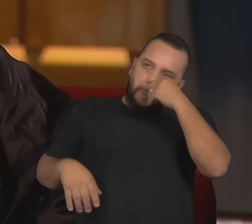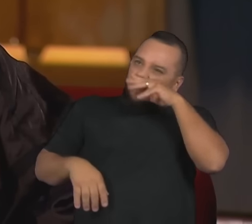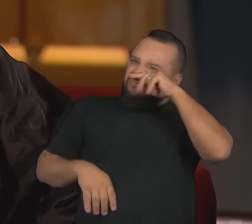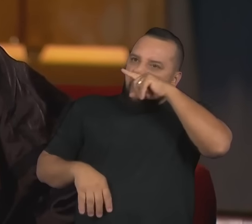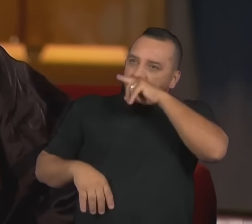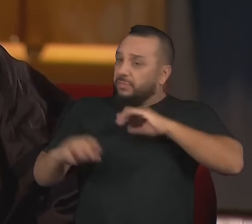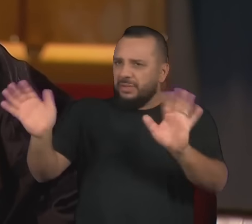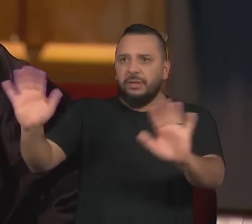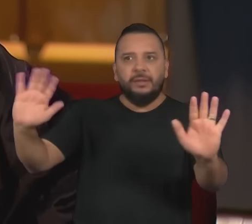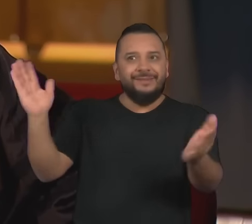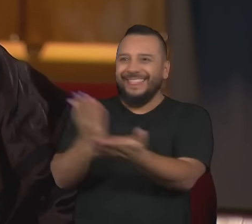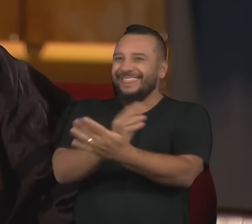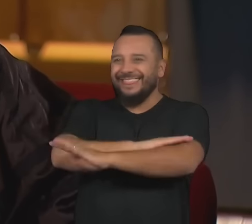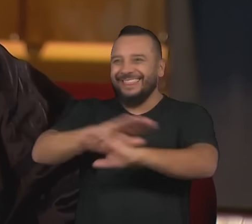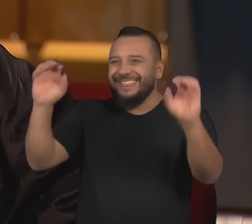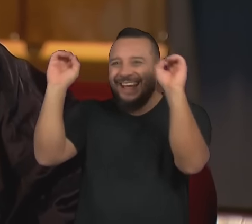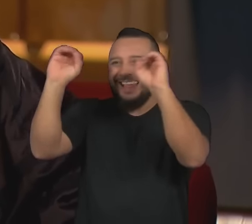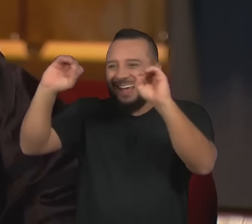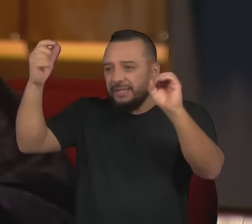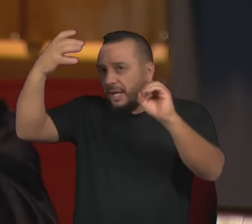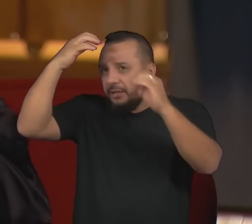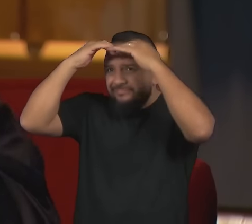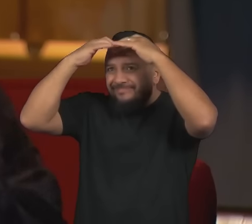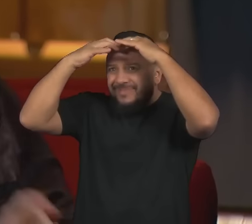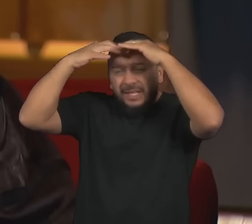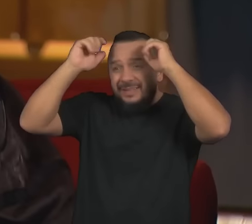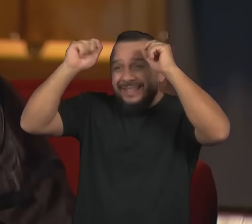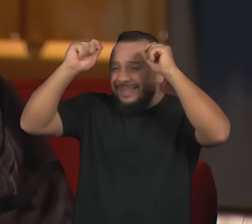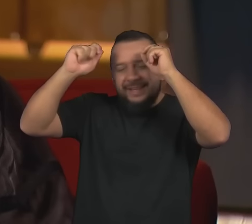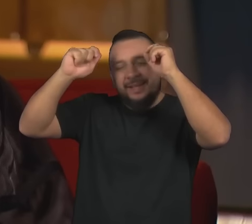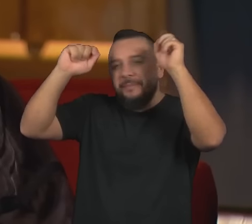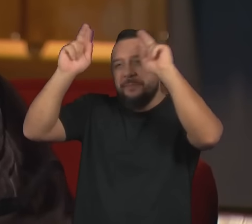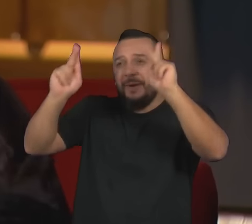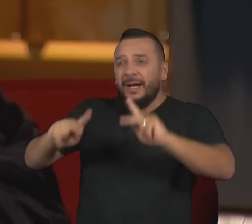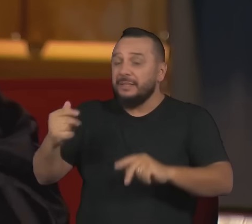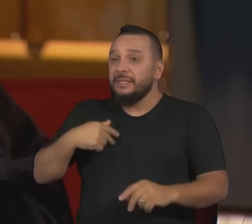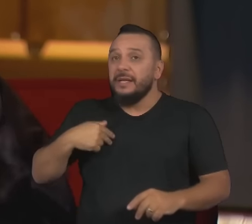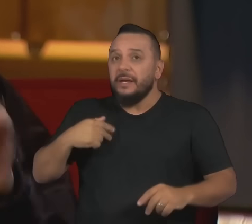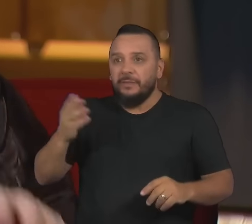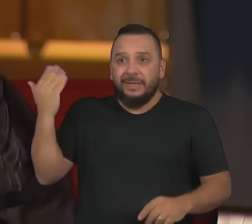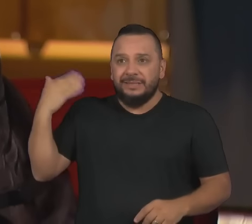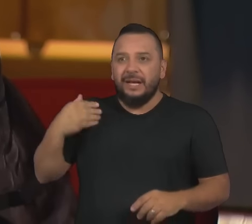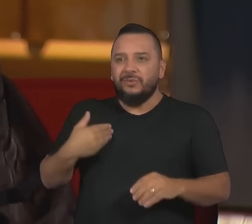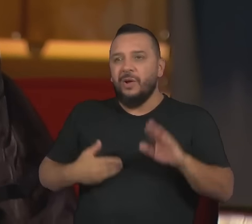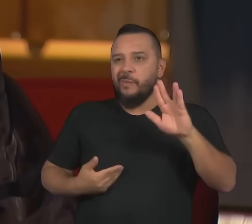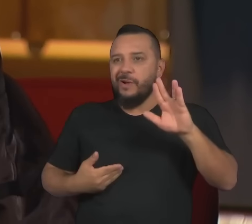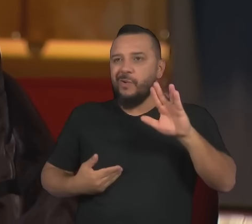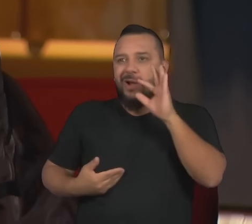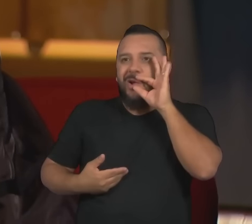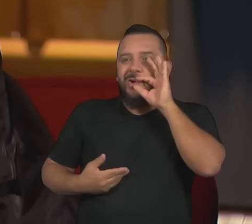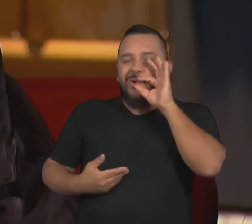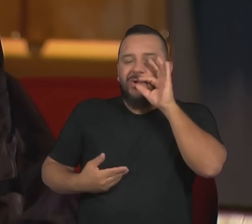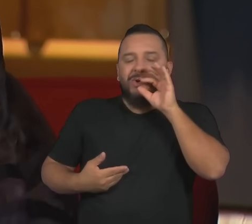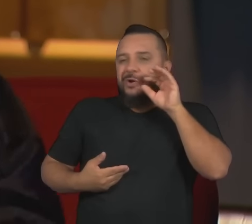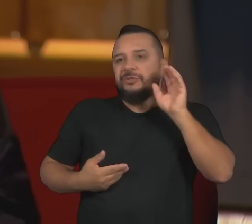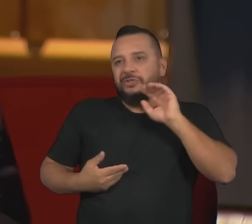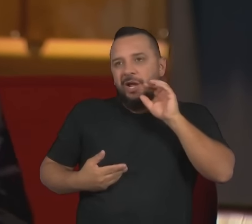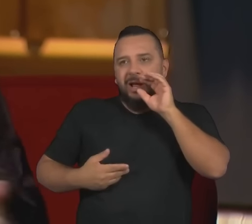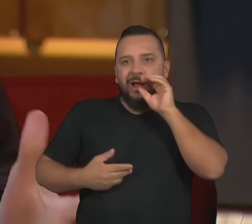nada. Minha mente é limpinha. E todas as vezes que eu fumei maconha, eu me senti muito mal. Me senti muito